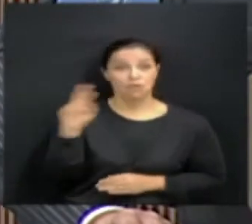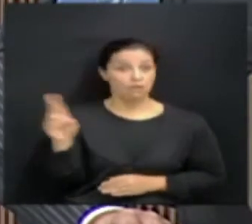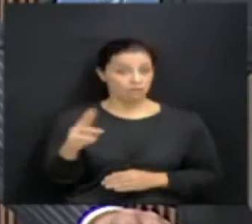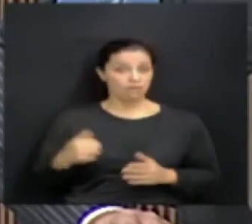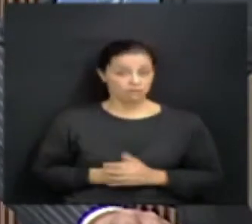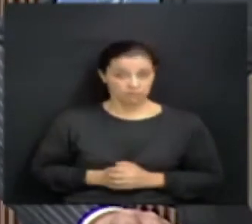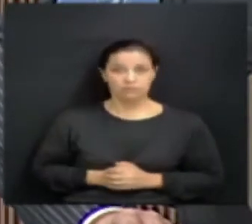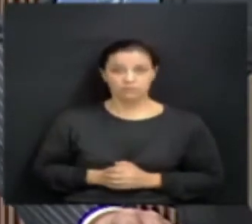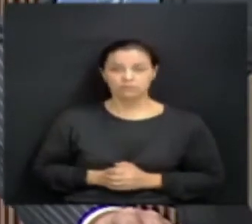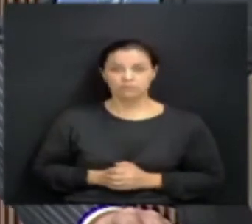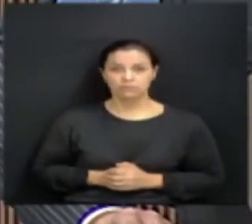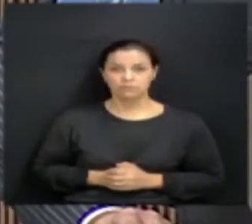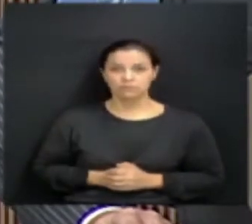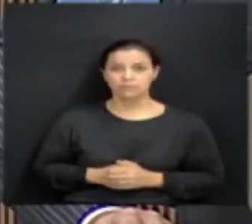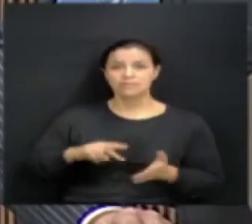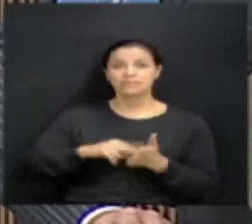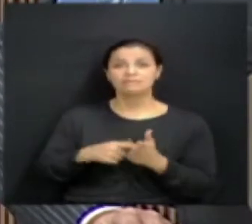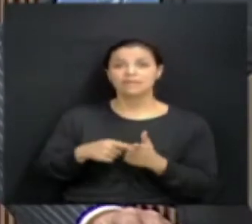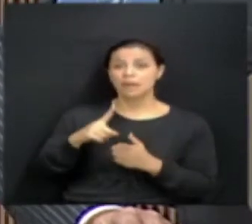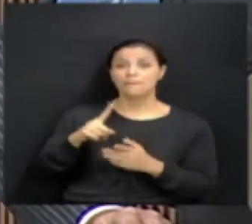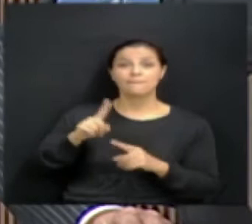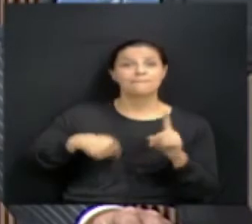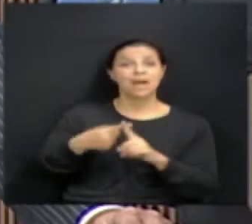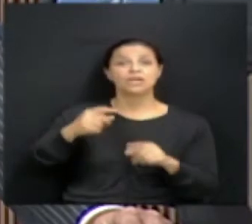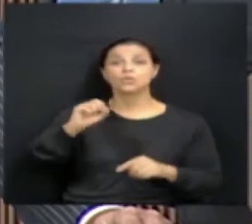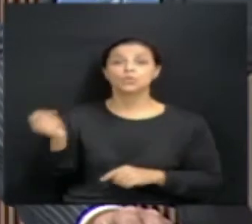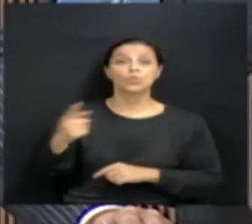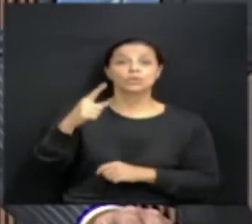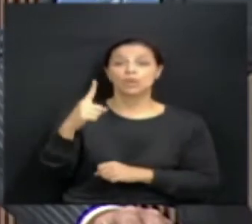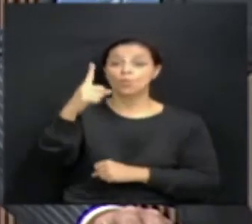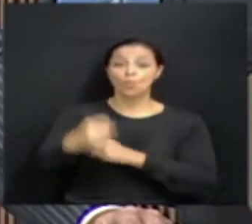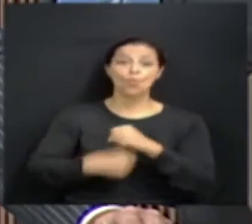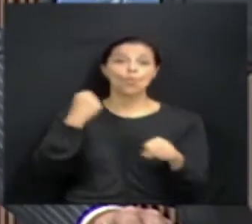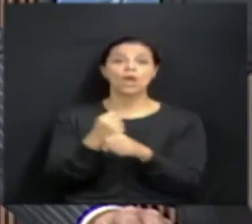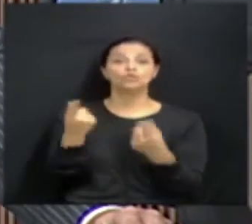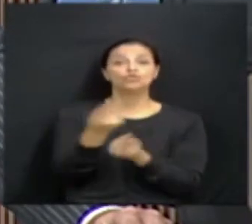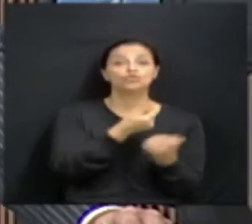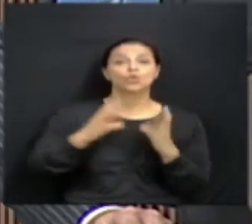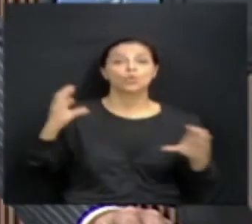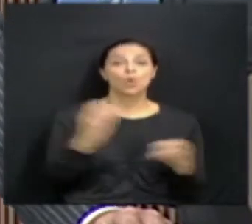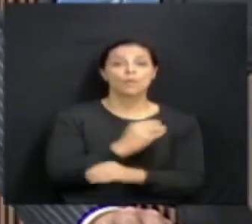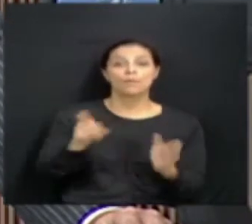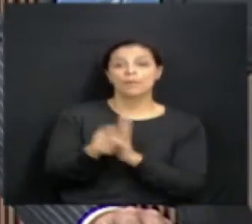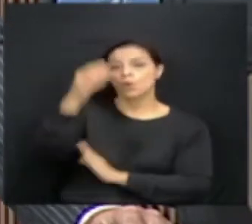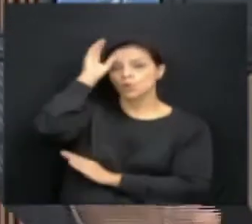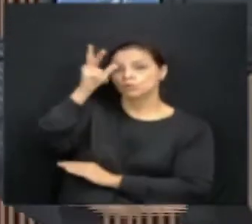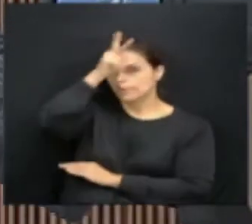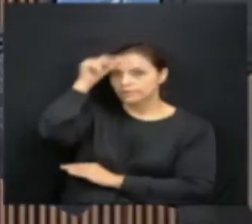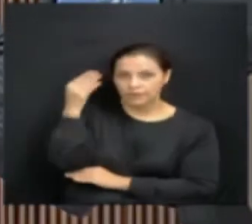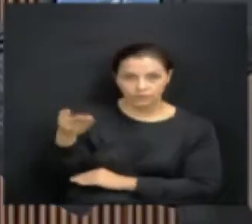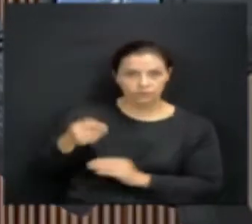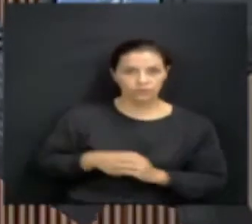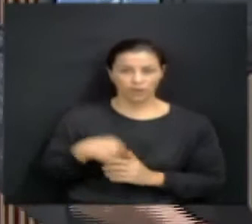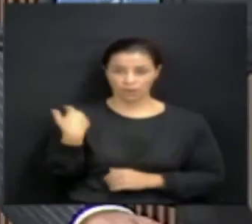reais. É mais do que o orçamento anual da prefeitura da capital do Estado. Ficar indignado